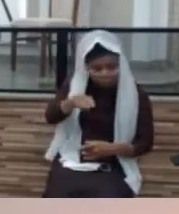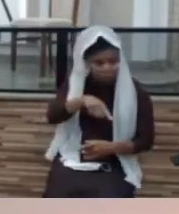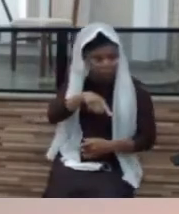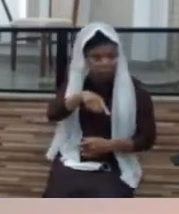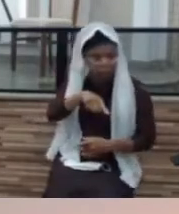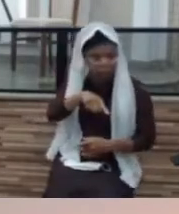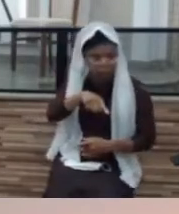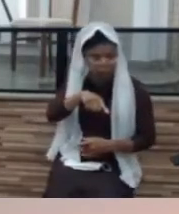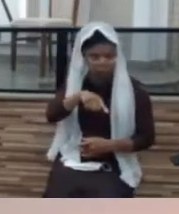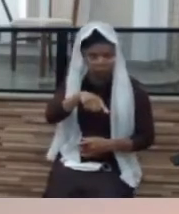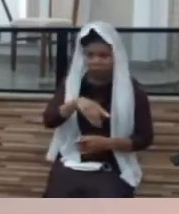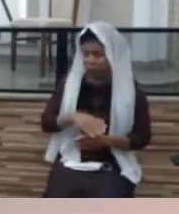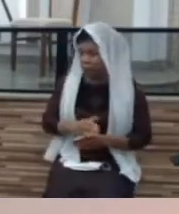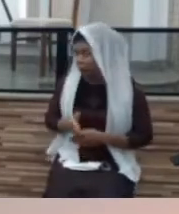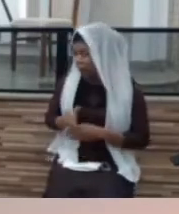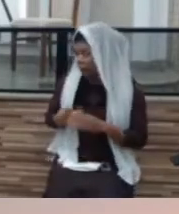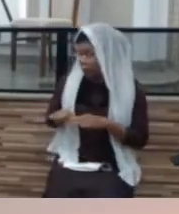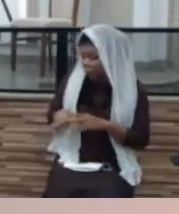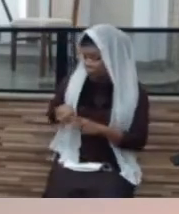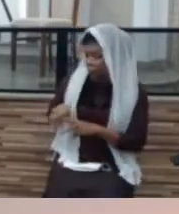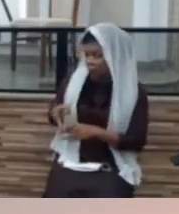antes assalariaram